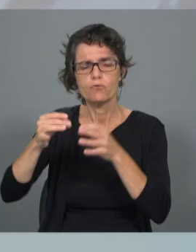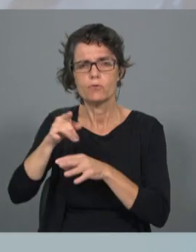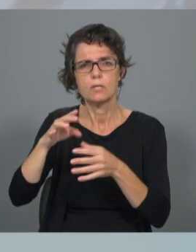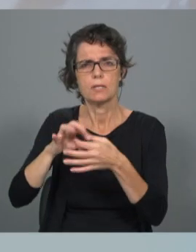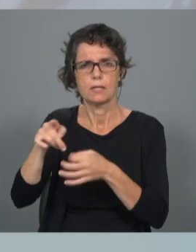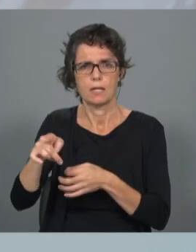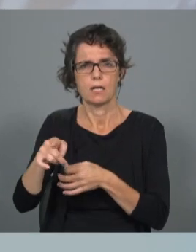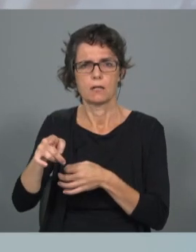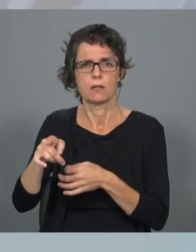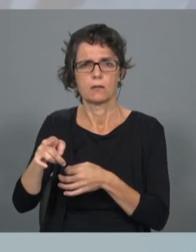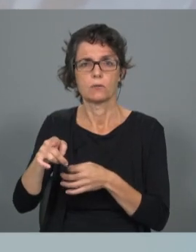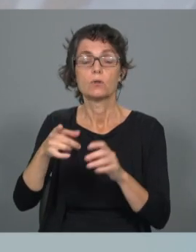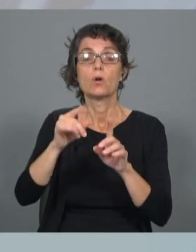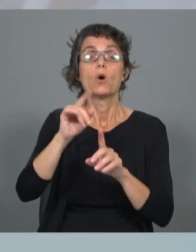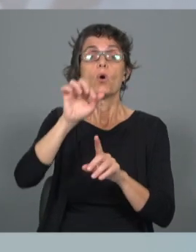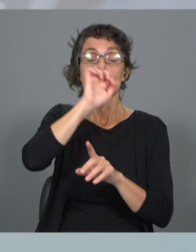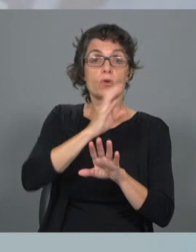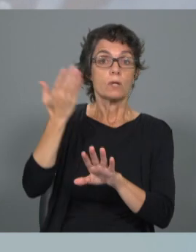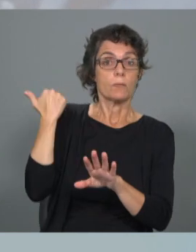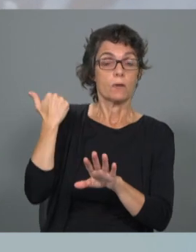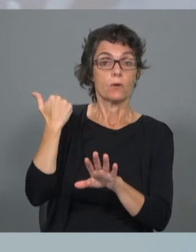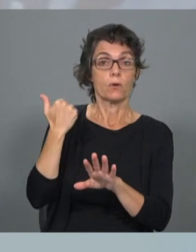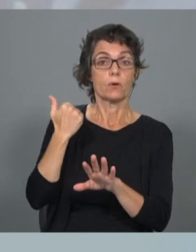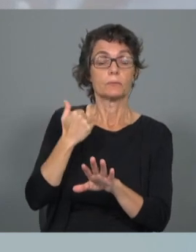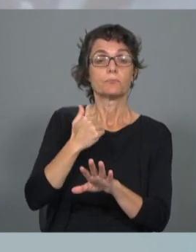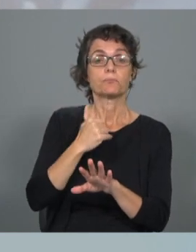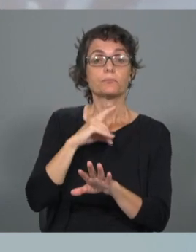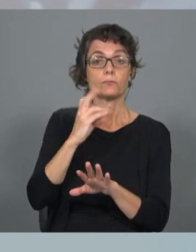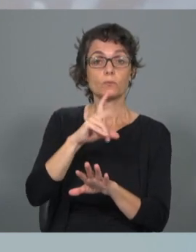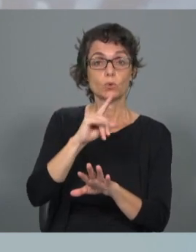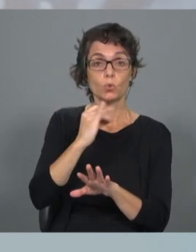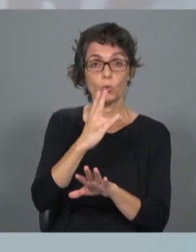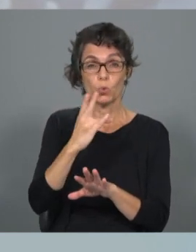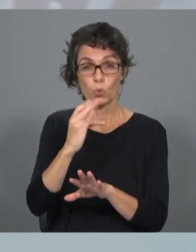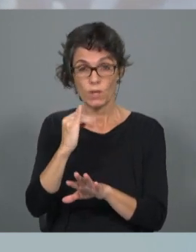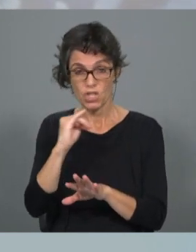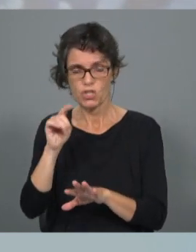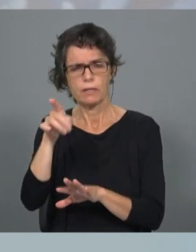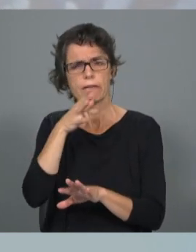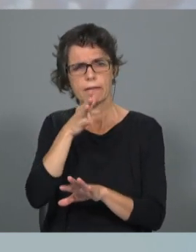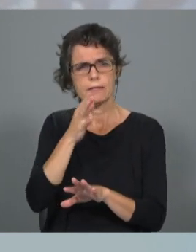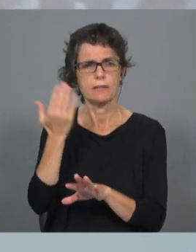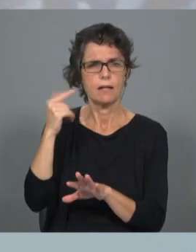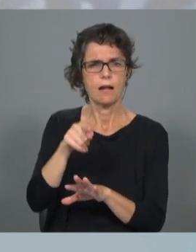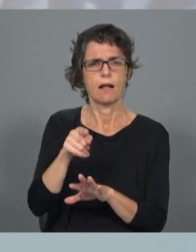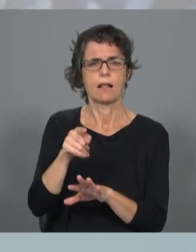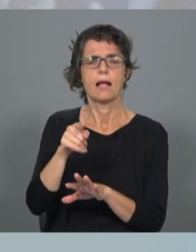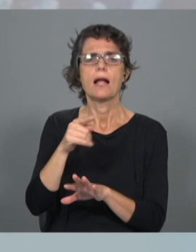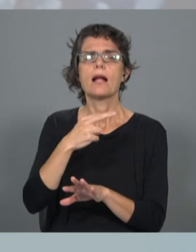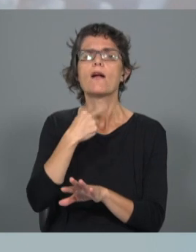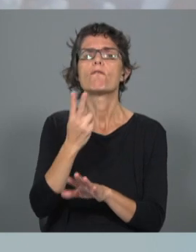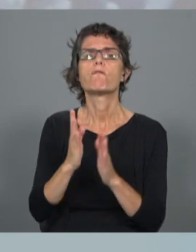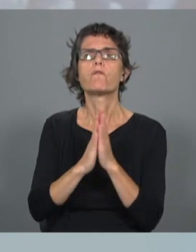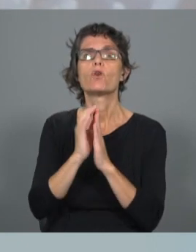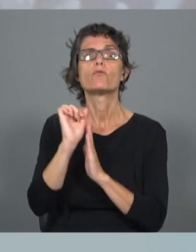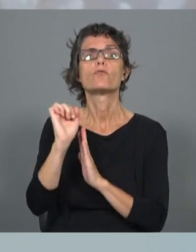Dom Luís, o anterior Bispo de Pemba, ele muitas vezes dizia isto, que a voz da Igreja nunca pode ser silenciada porque ela é